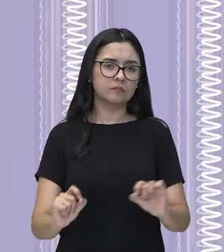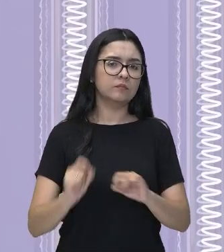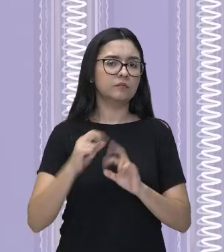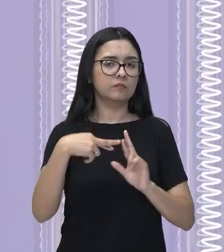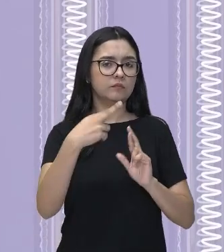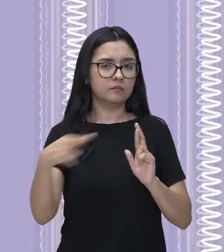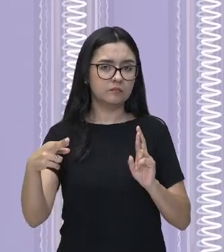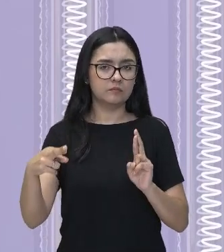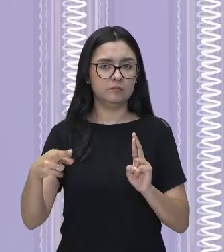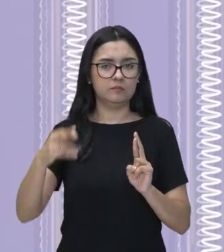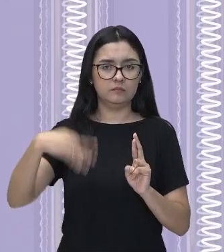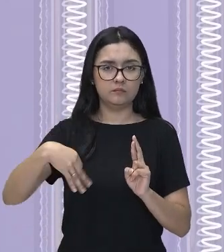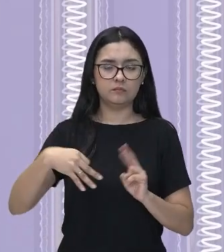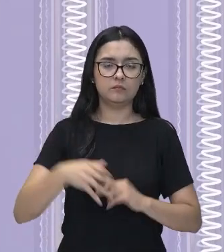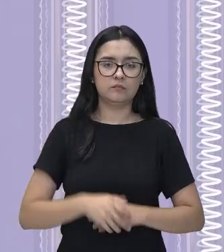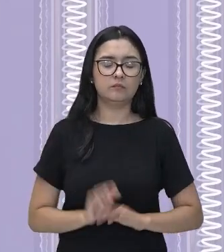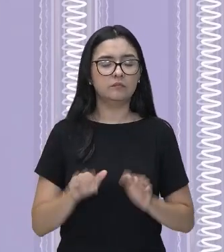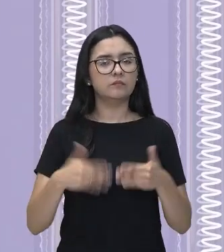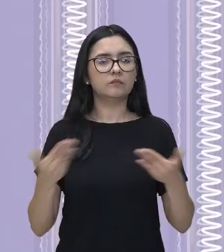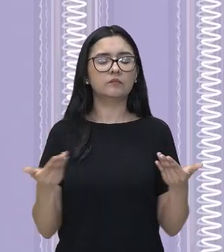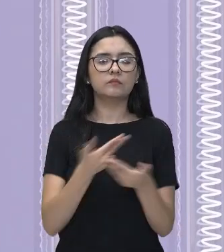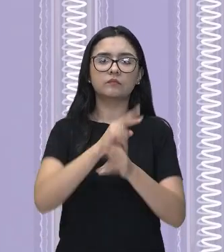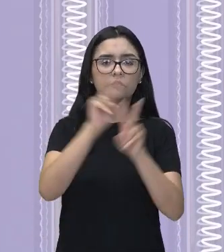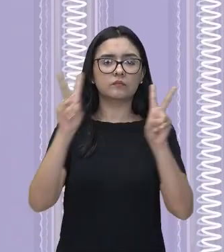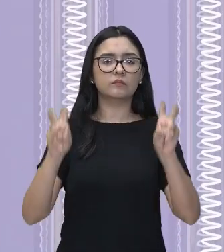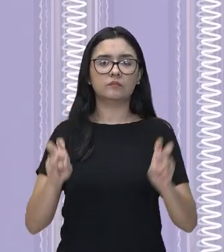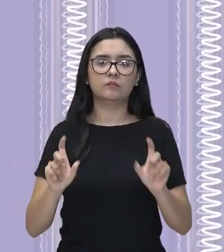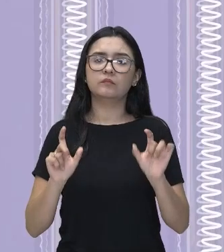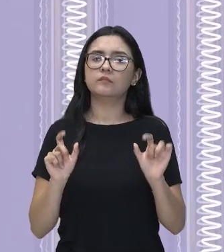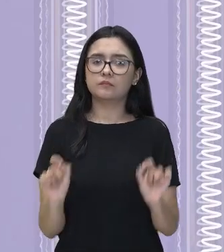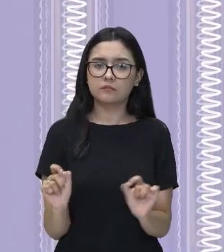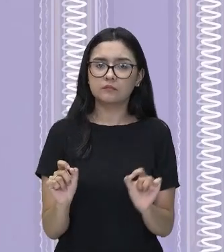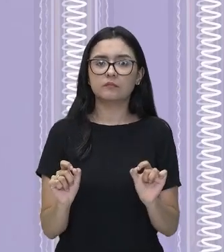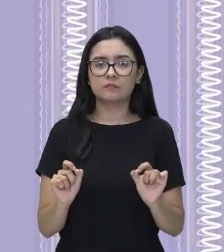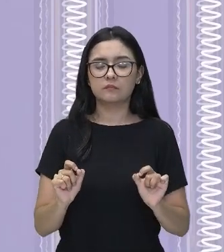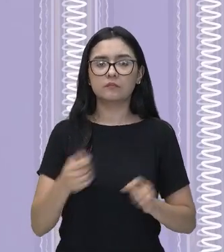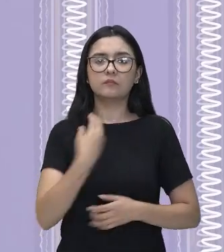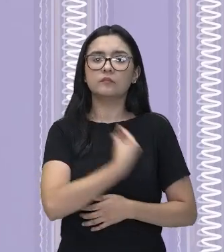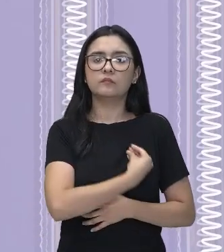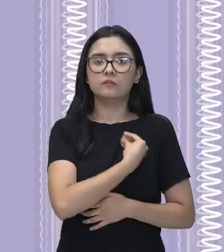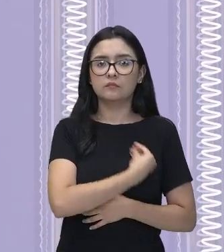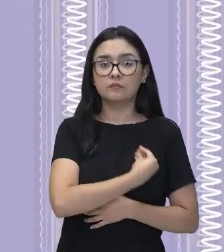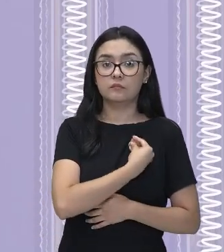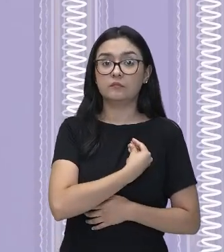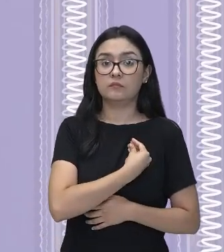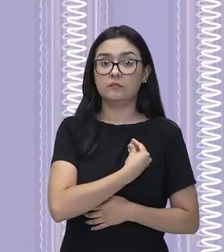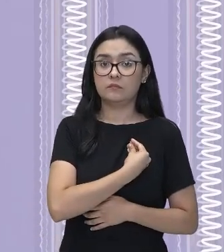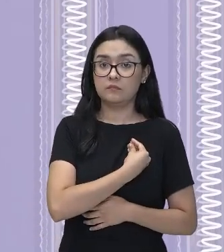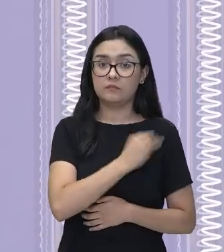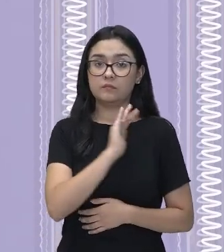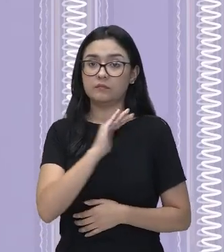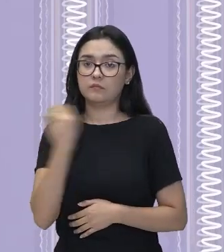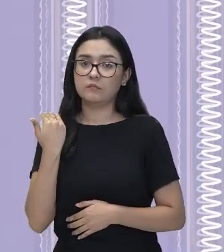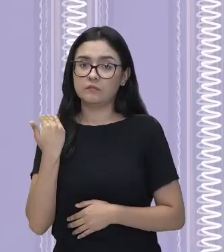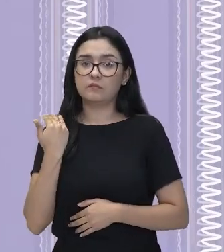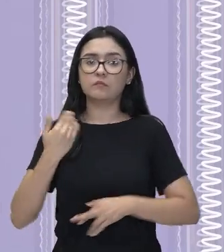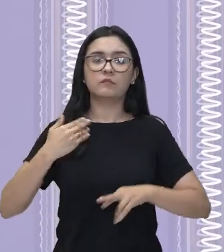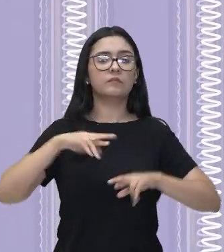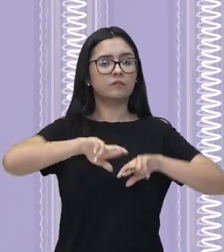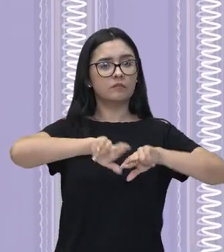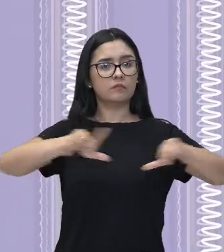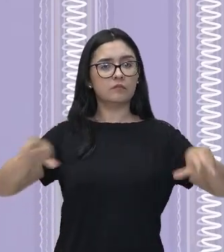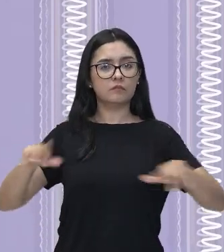religioso. Vamos falar um pouco hoje sobre vida e sobre morte nas diferentes